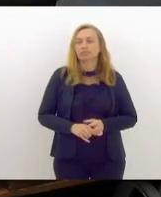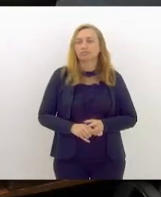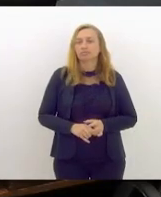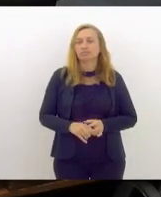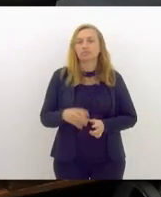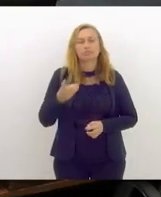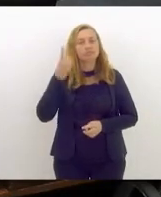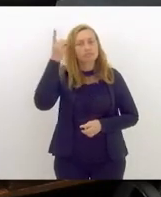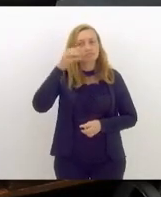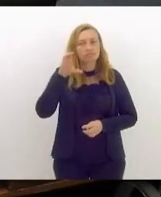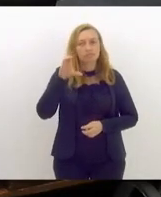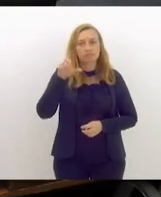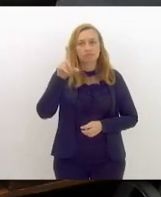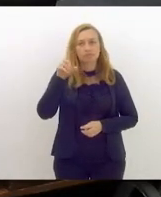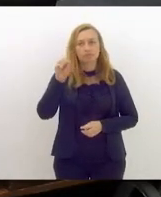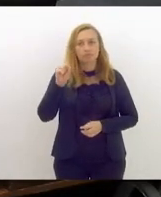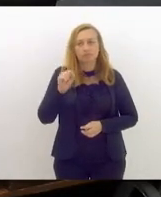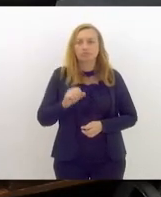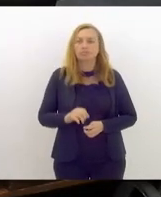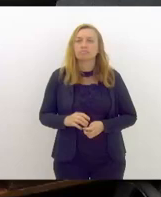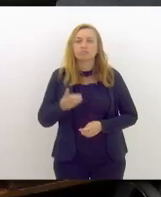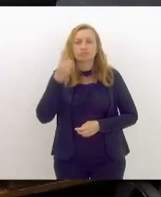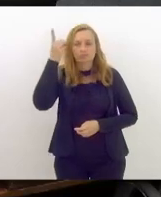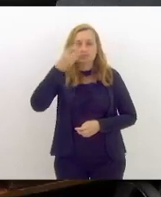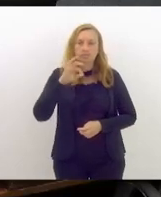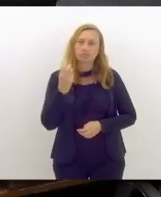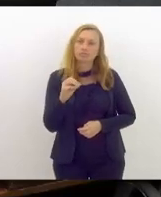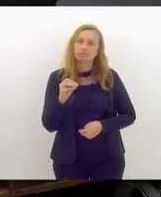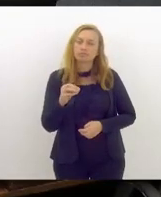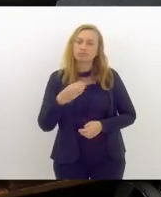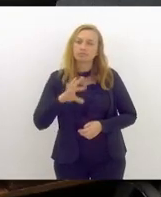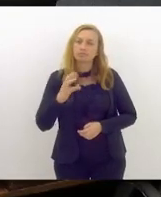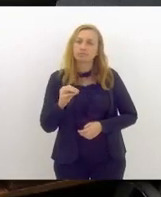Deputado Carlos Macedo. Deputado Chico Machado.